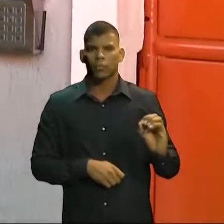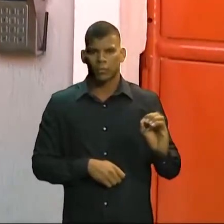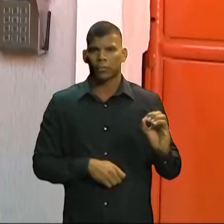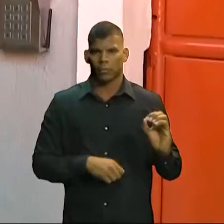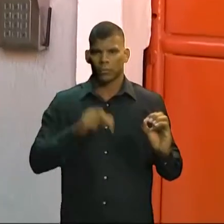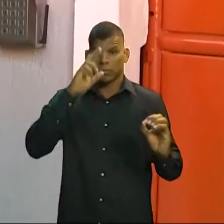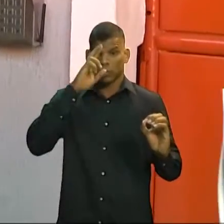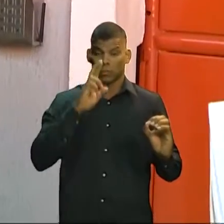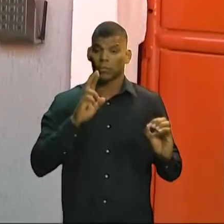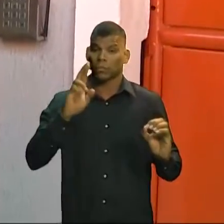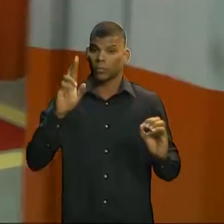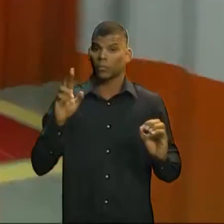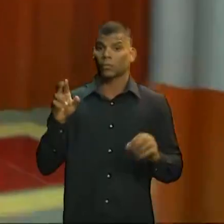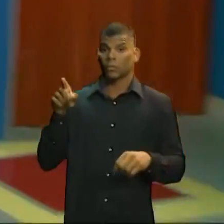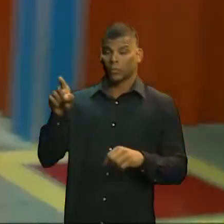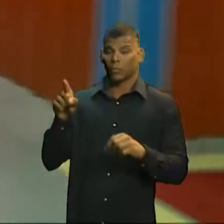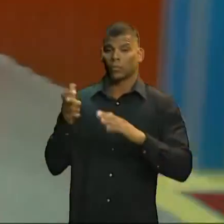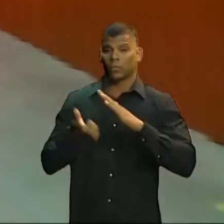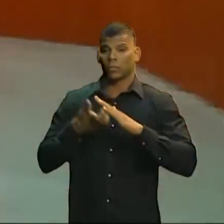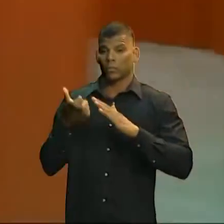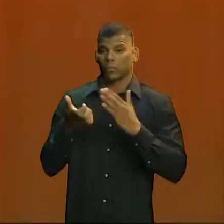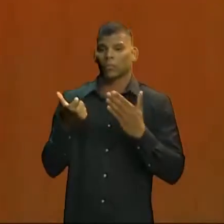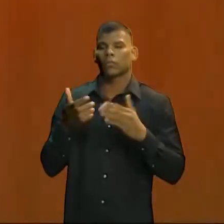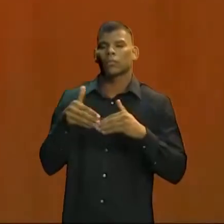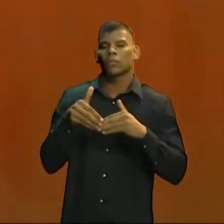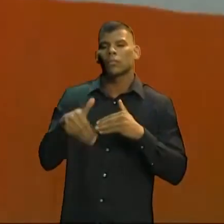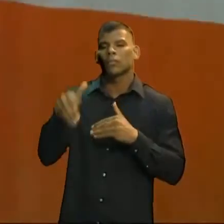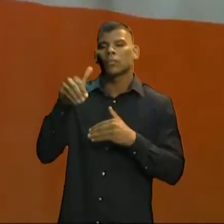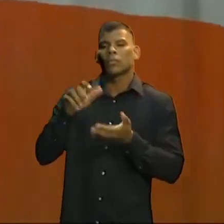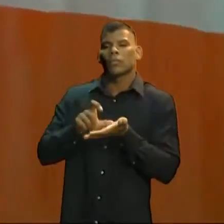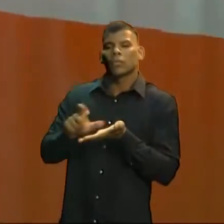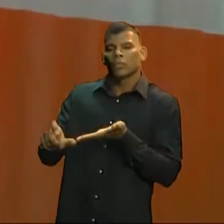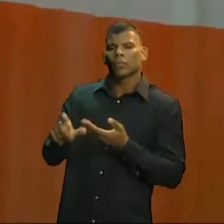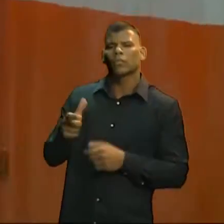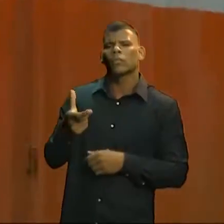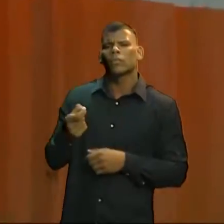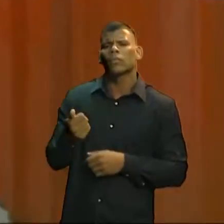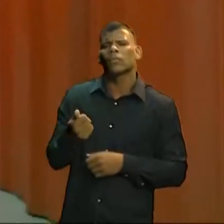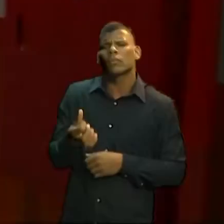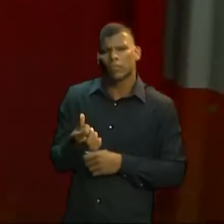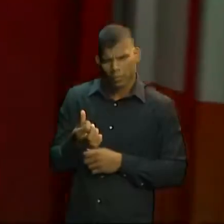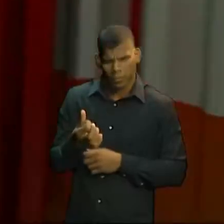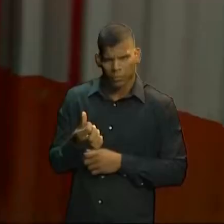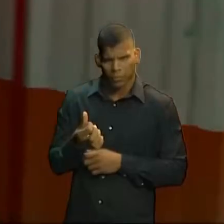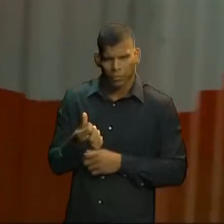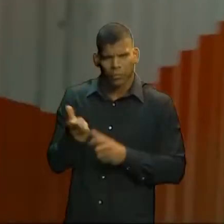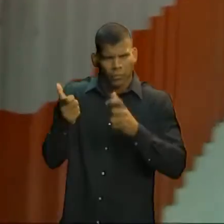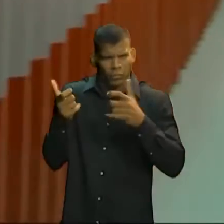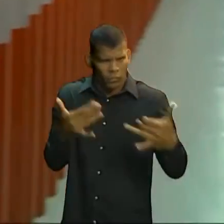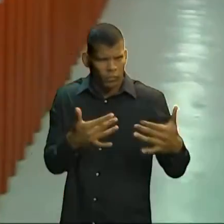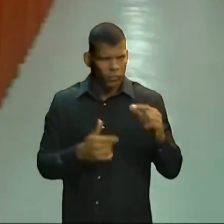self-storage pioneira no Ceará, começou a investir neste negócio em 2016